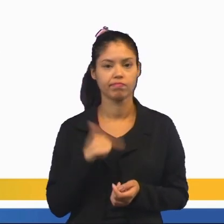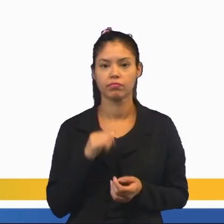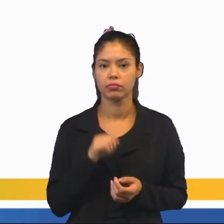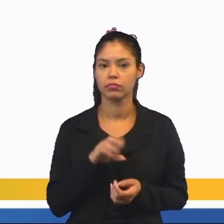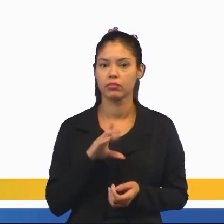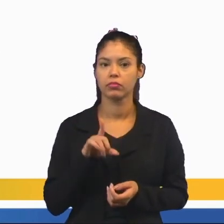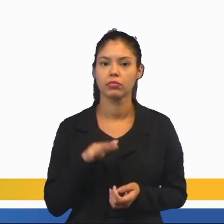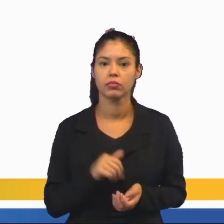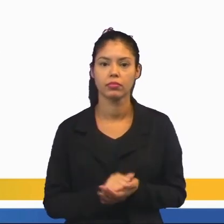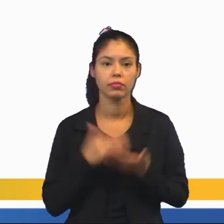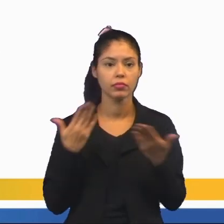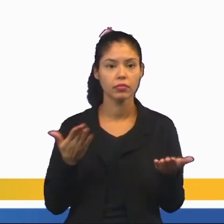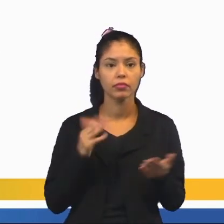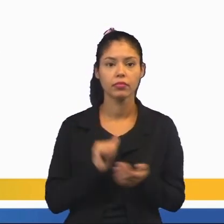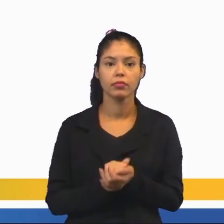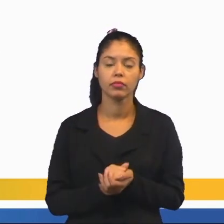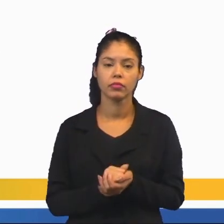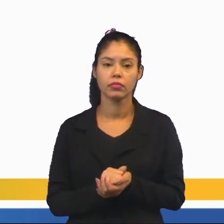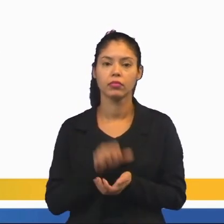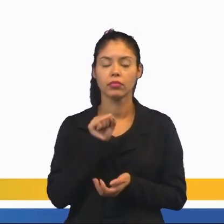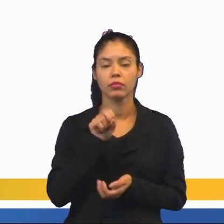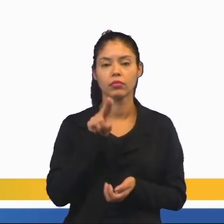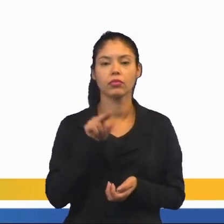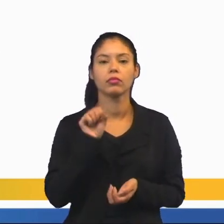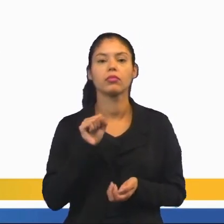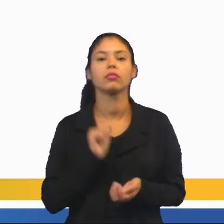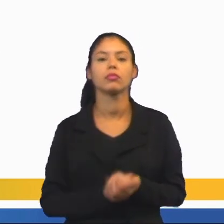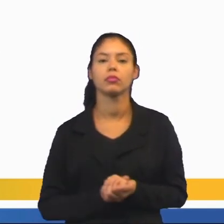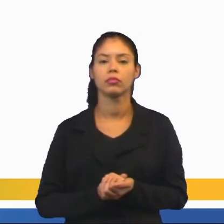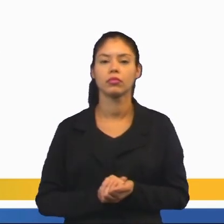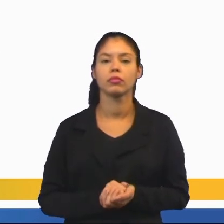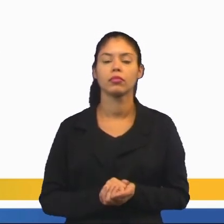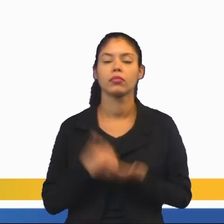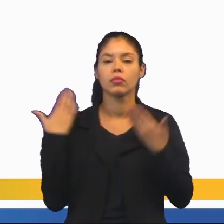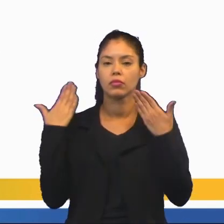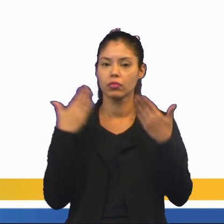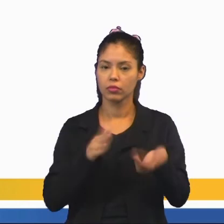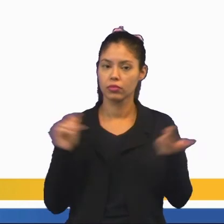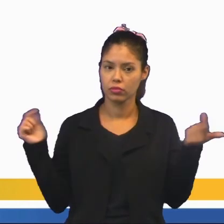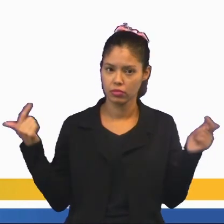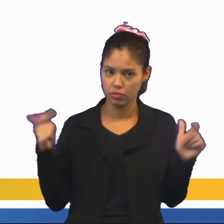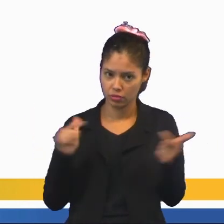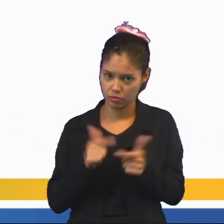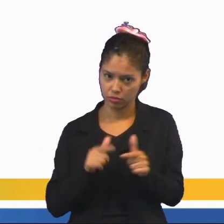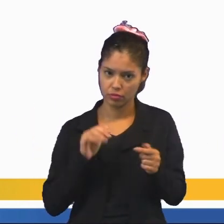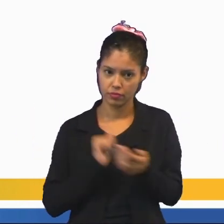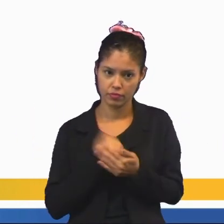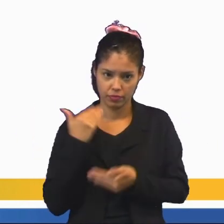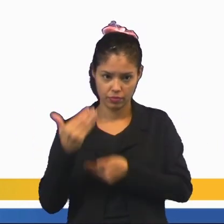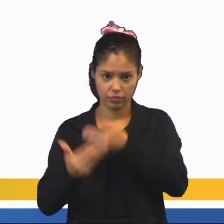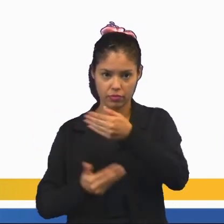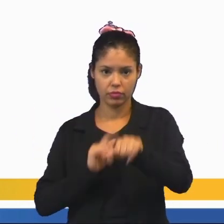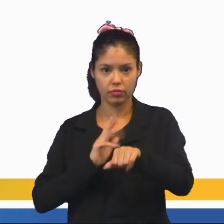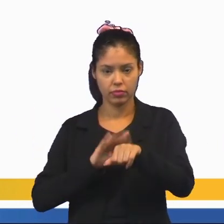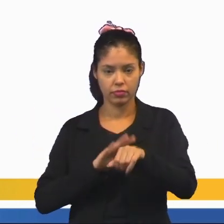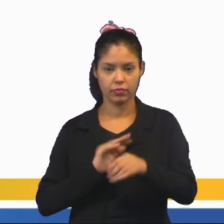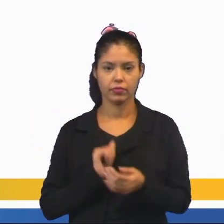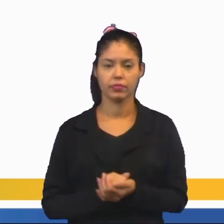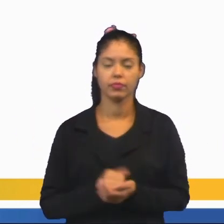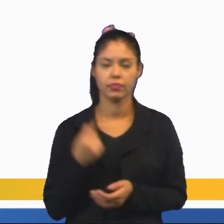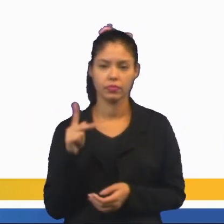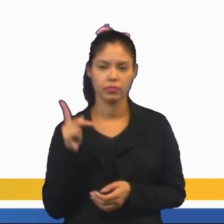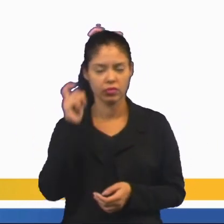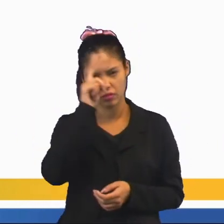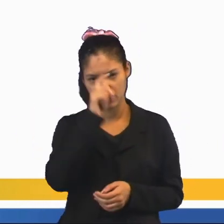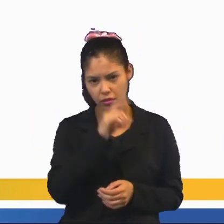cura. Entretanto, o tratamento disponibilizado no SUS objetiva reduzir o risco de progressão da